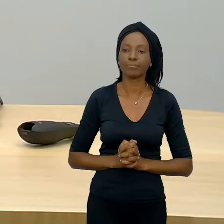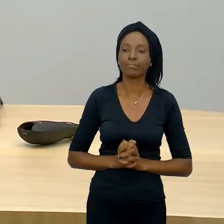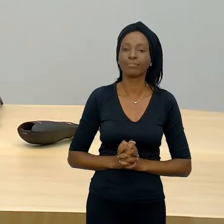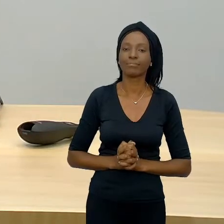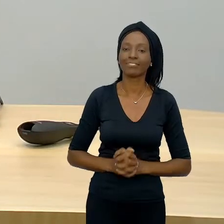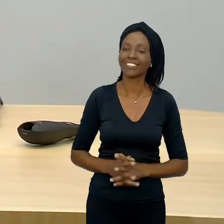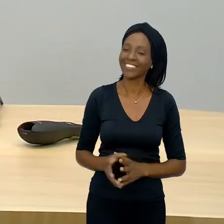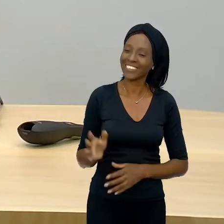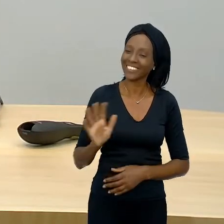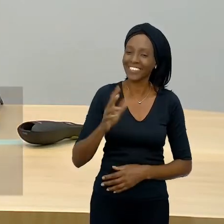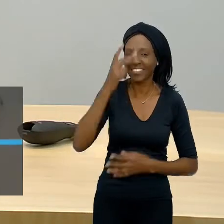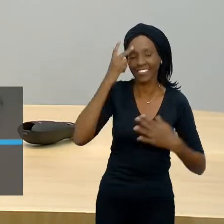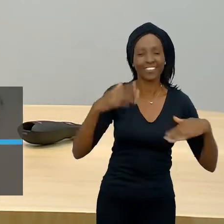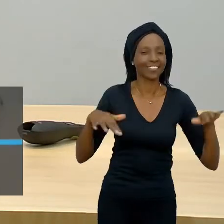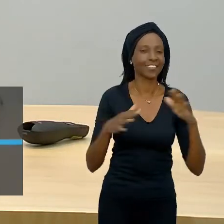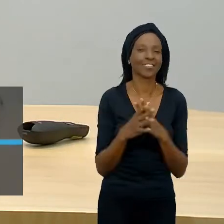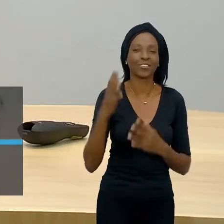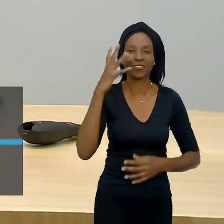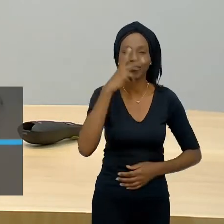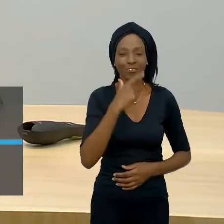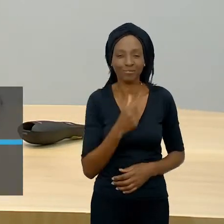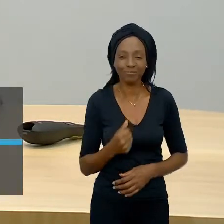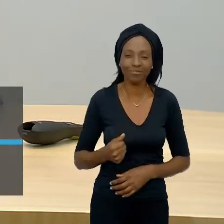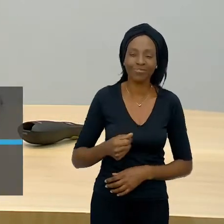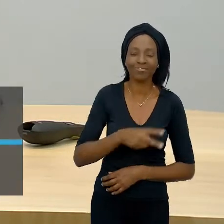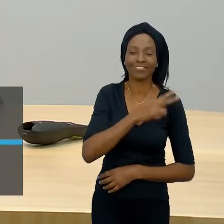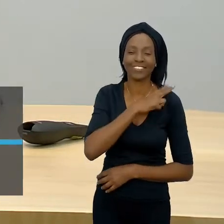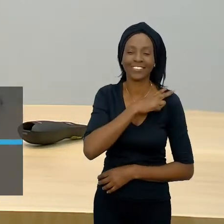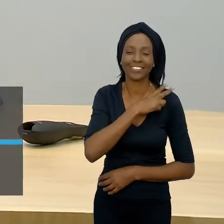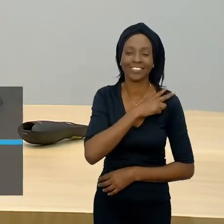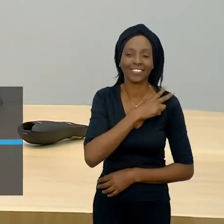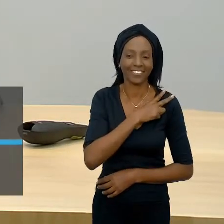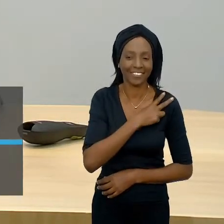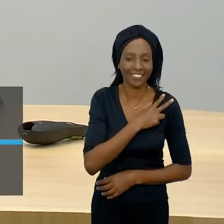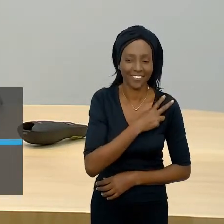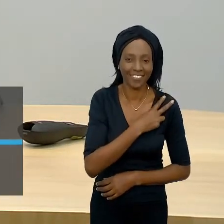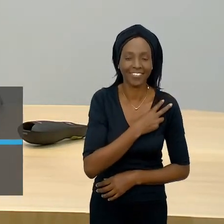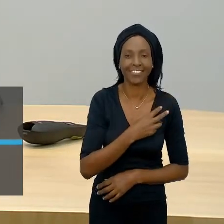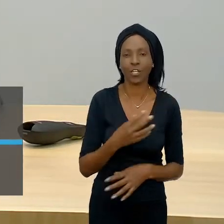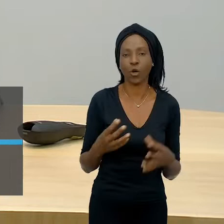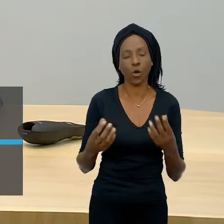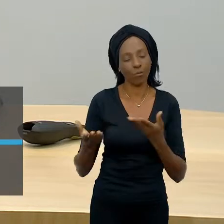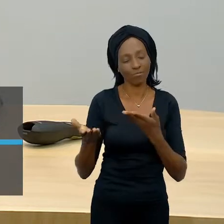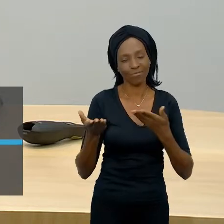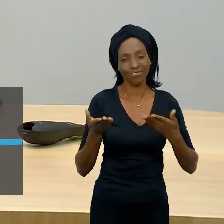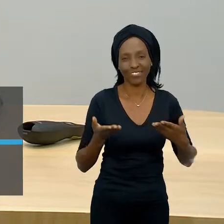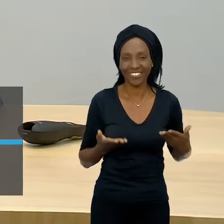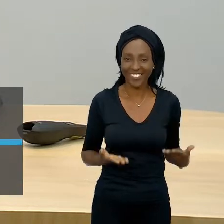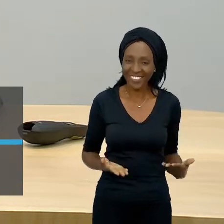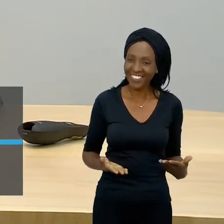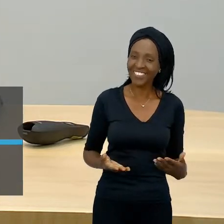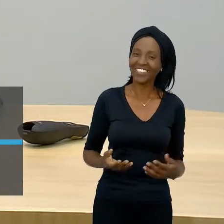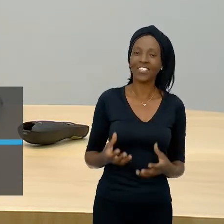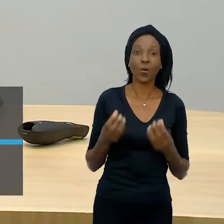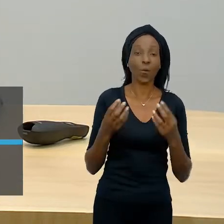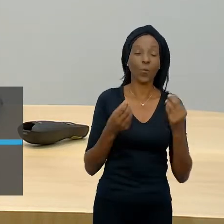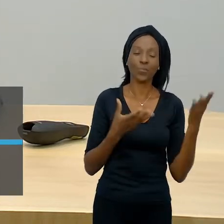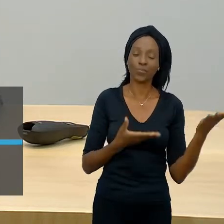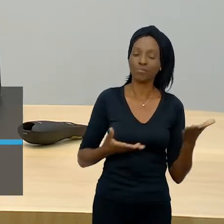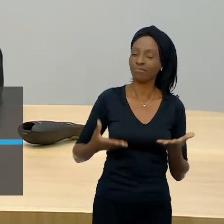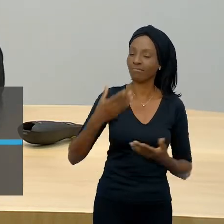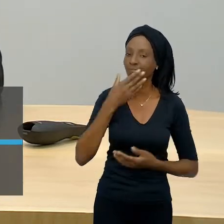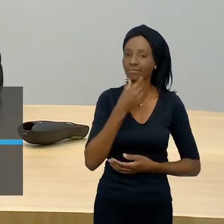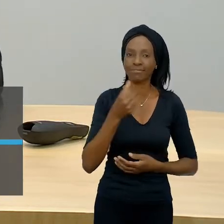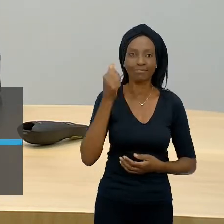Fala, gente bonita da segunda série do ensino médio. Sejam muito bem-vindas, muito bem-vindos